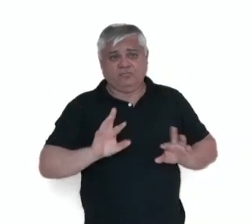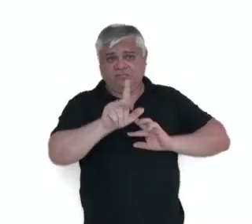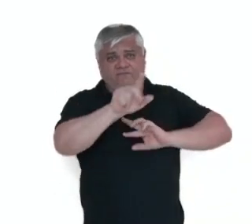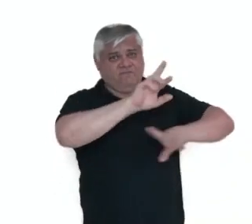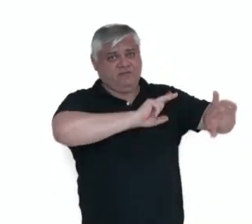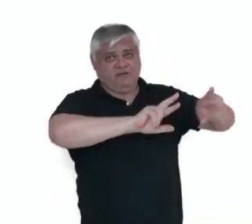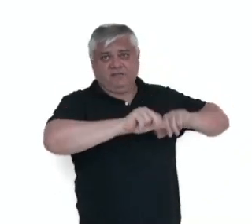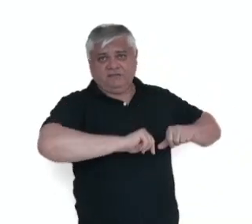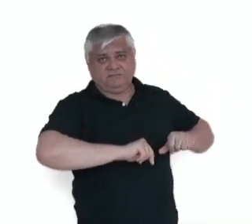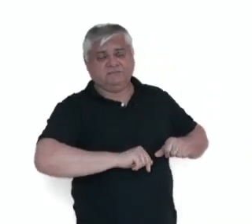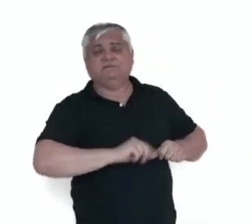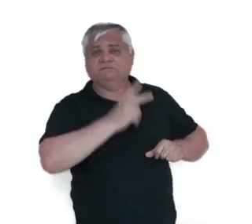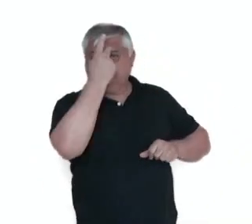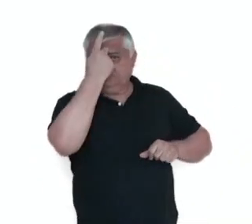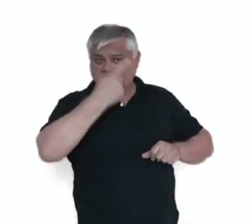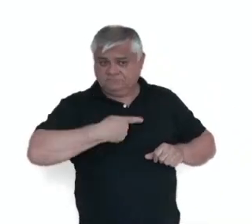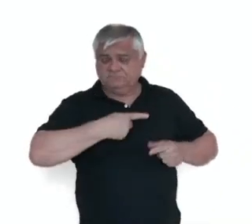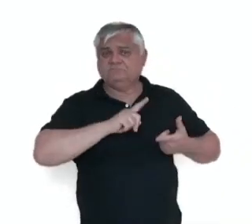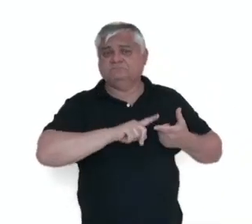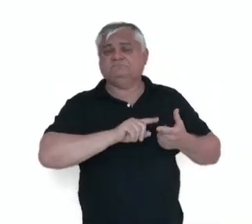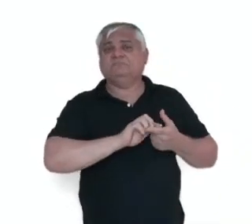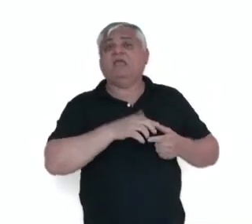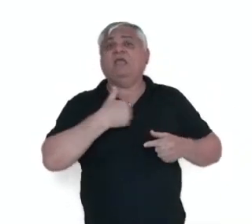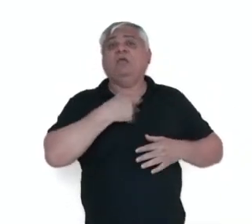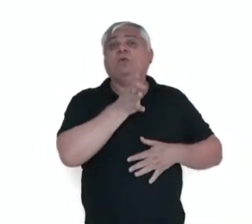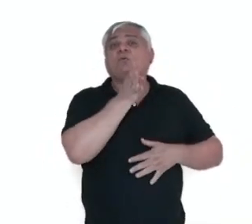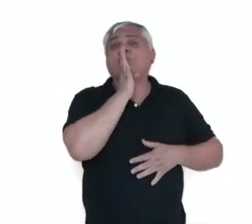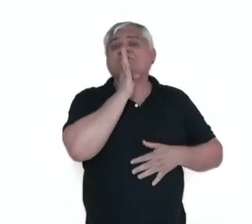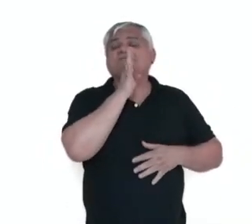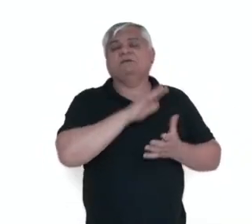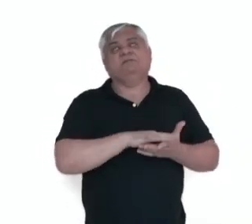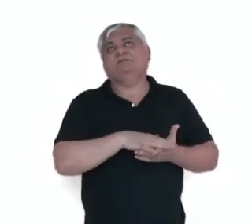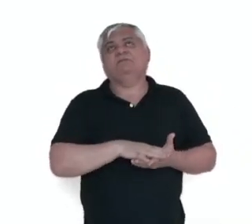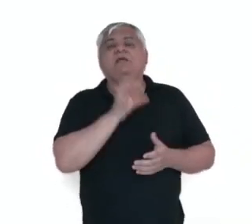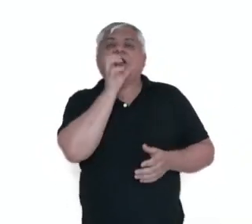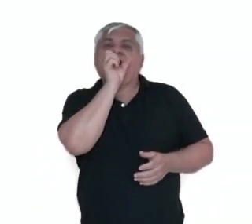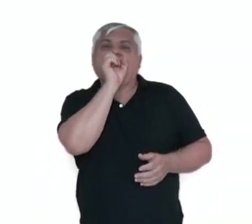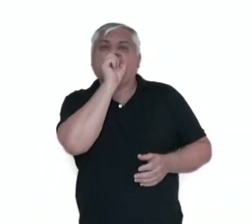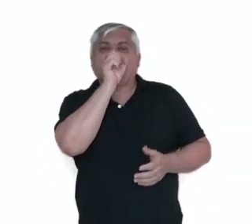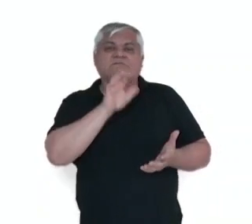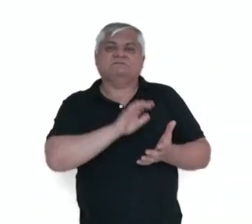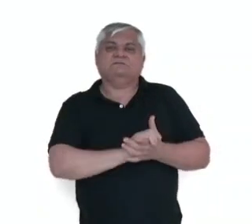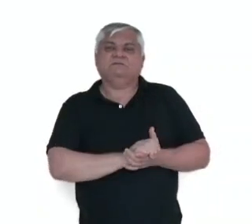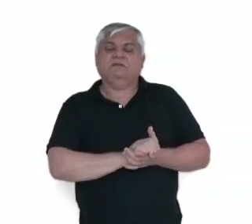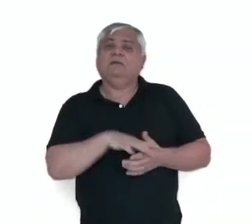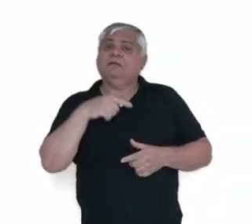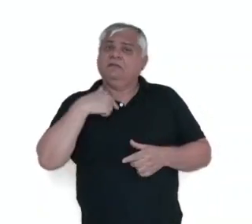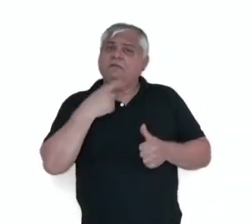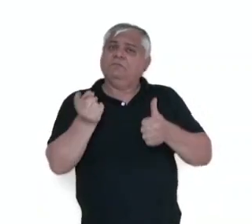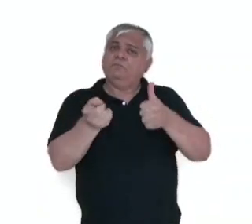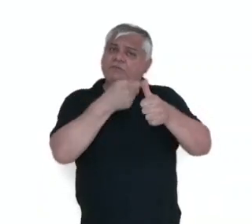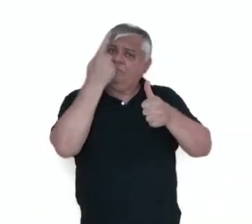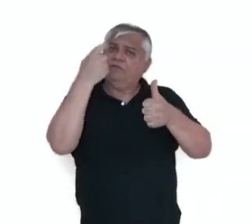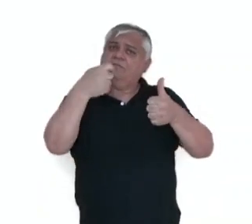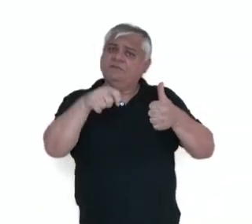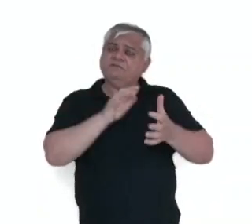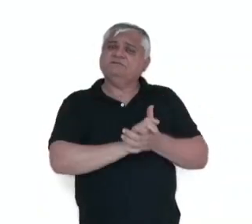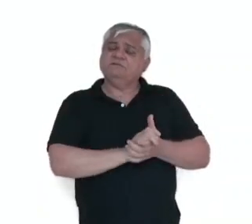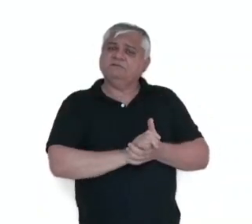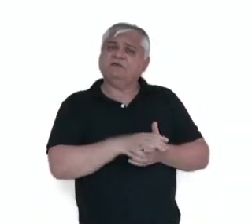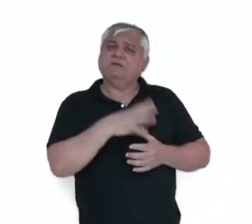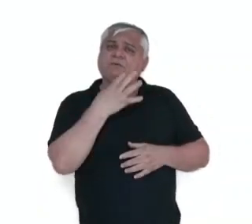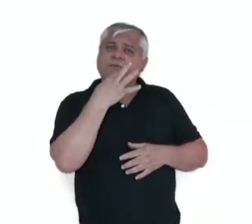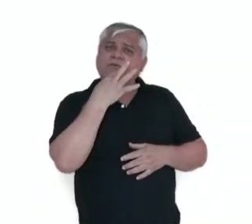em impressões e ideias. Para que eu conheça uma laranja, por exemplo, é preciso que antes eu tenha uma